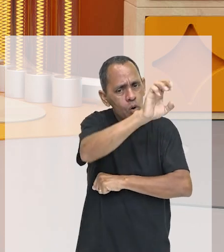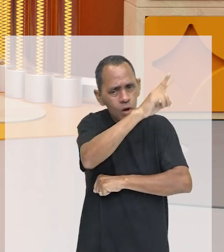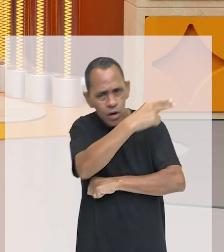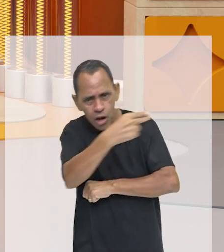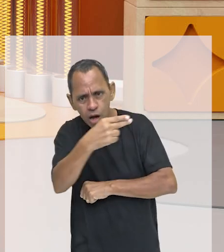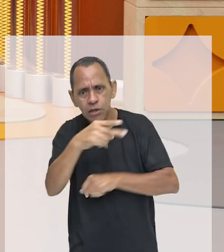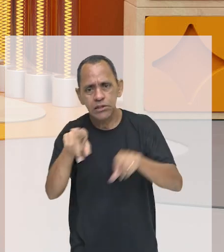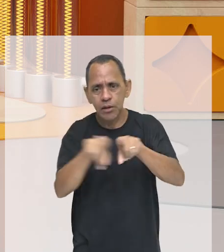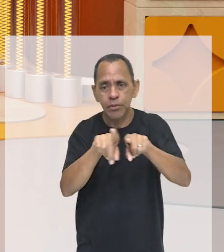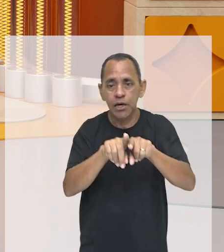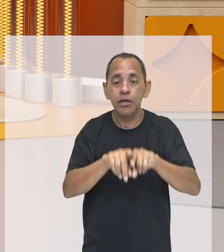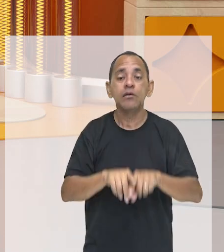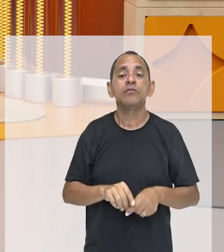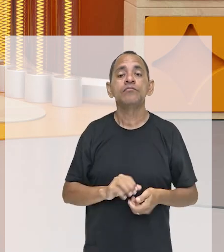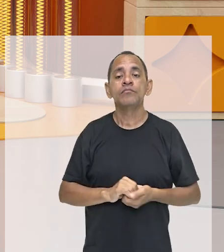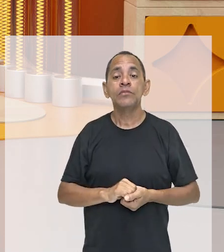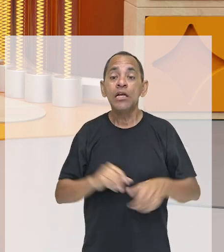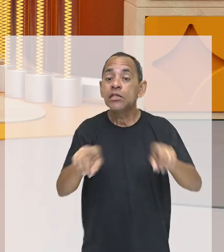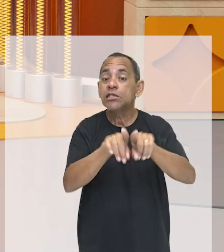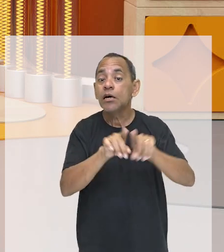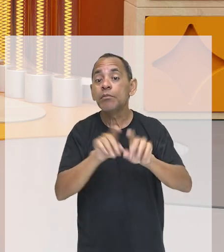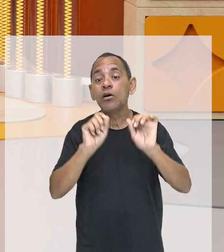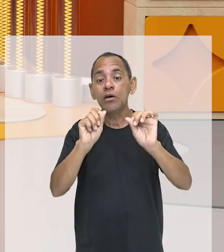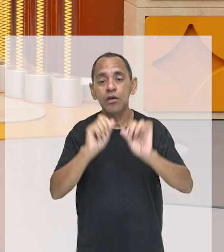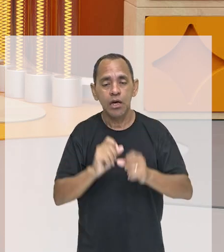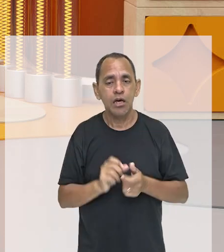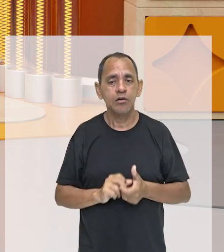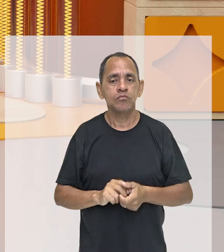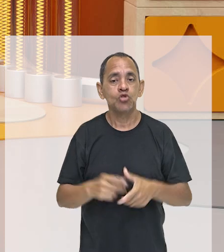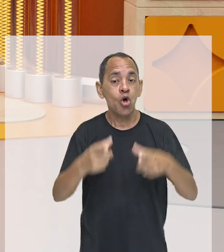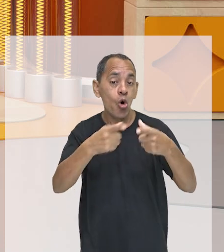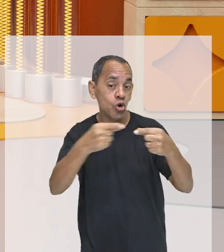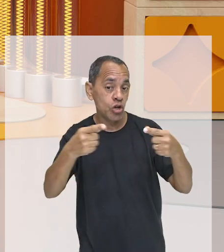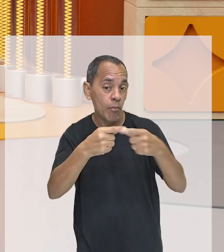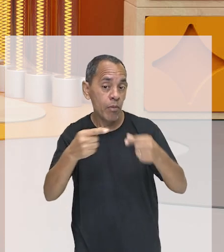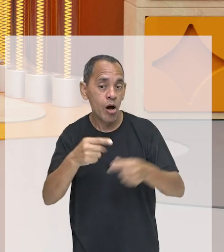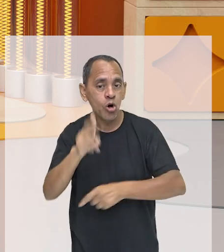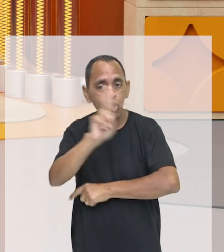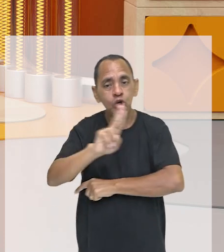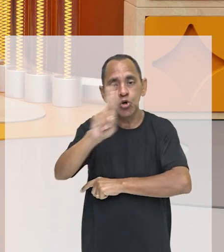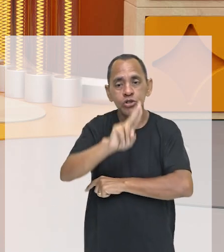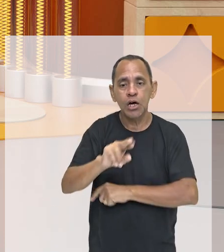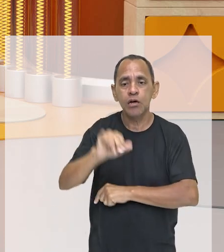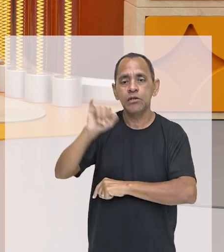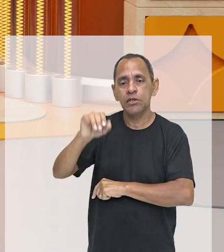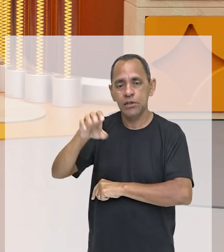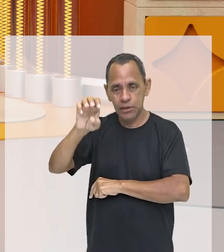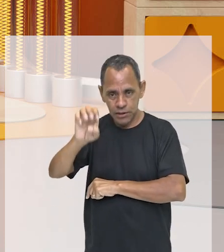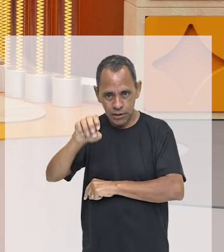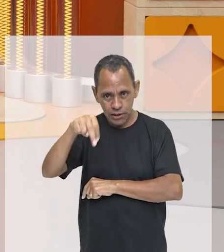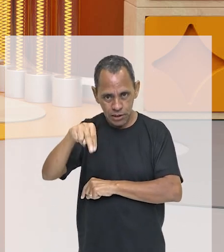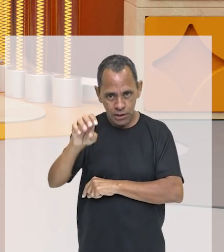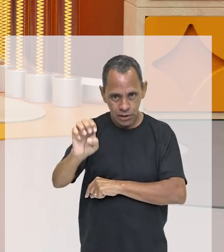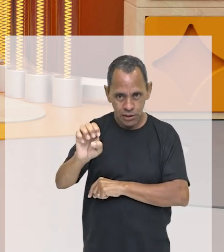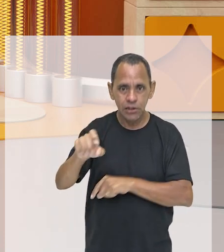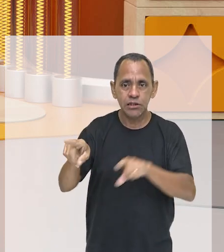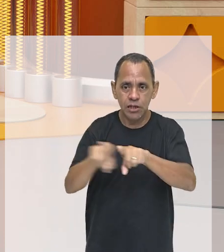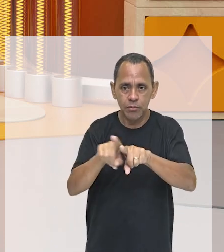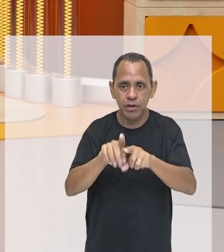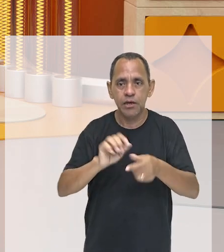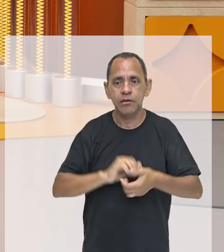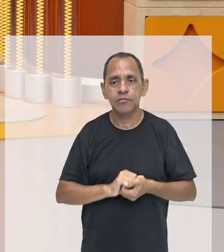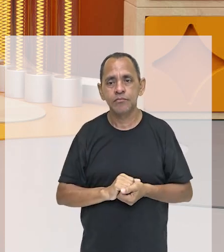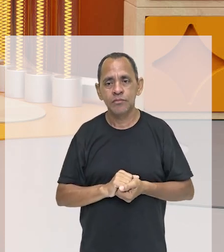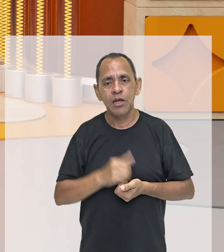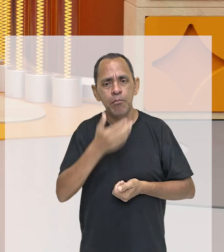que utiliza o iene, tá? Então, os países europeus, eles também têm essa necessidade de observar para melhorar a